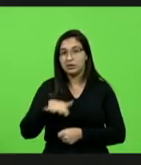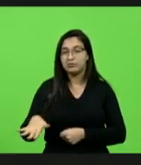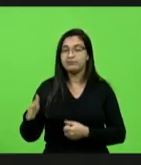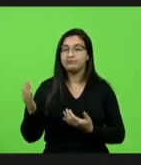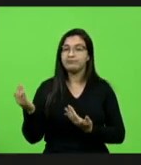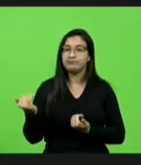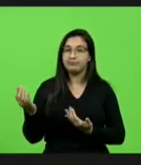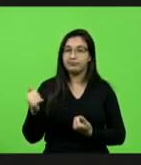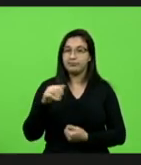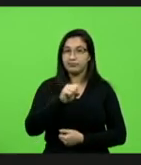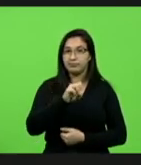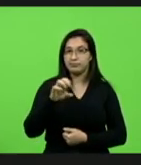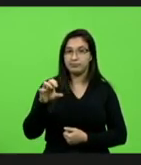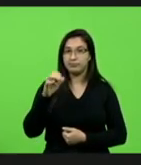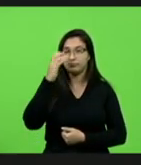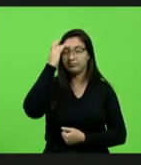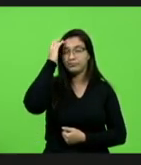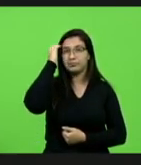Catarina.